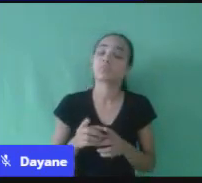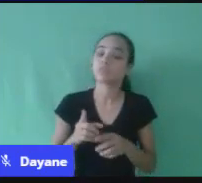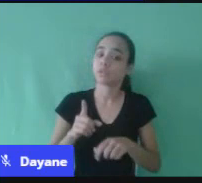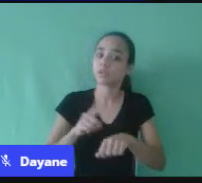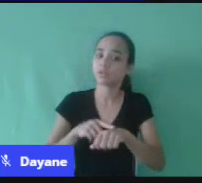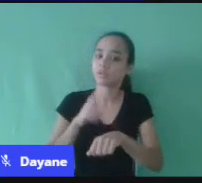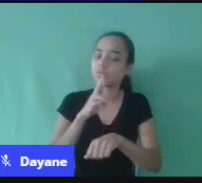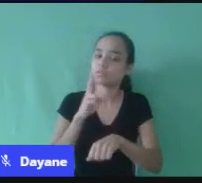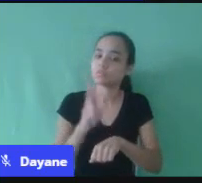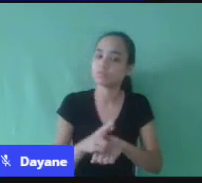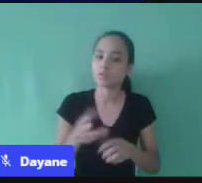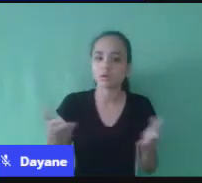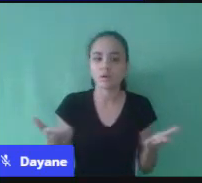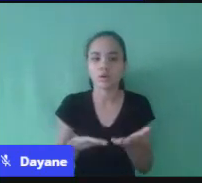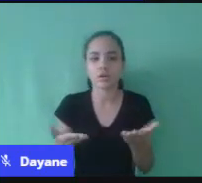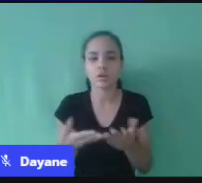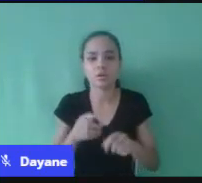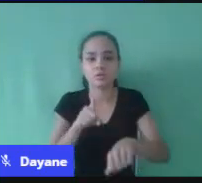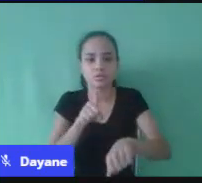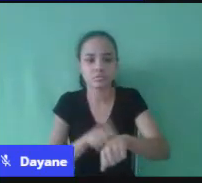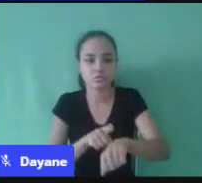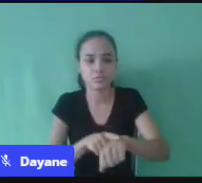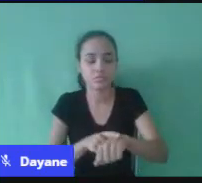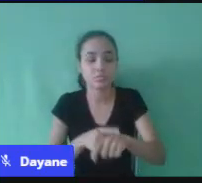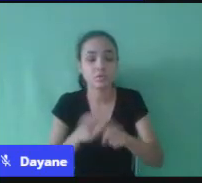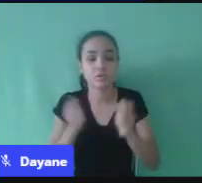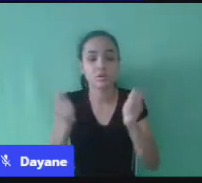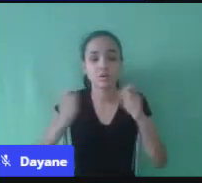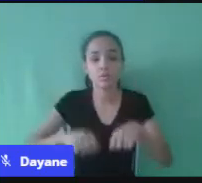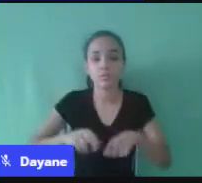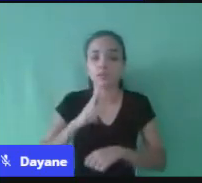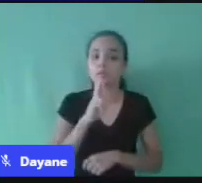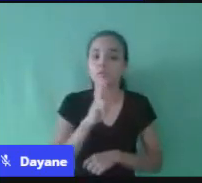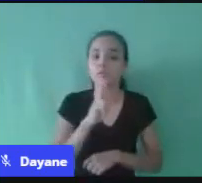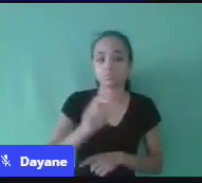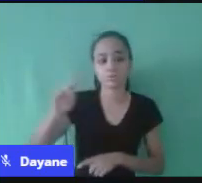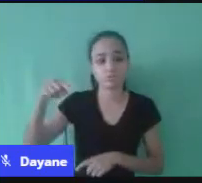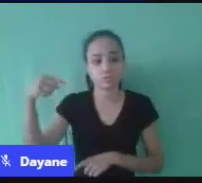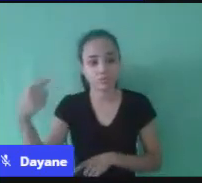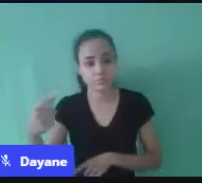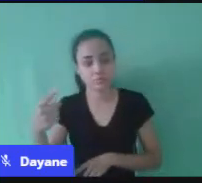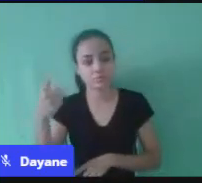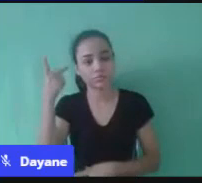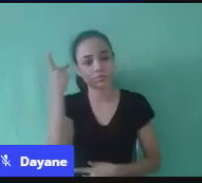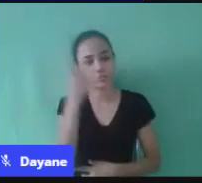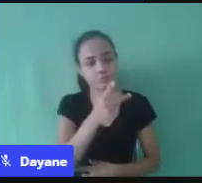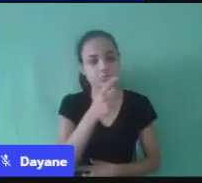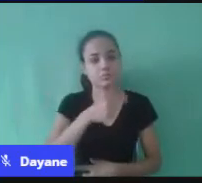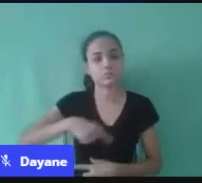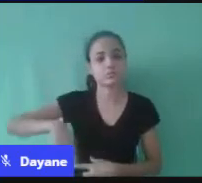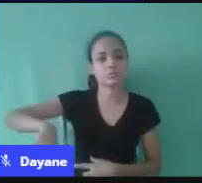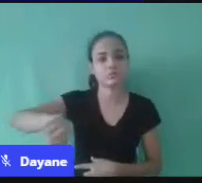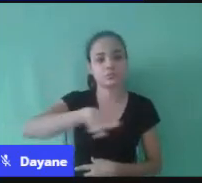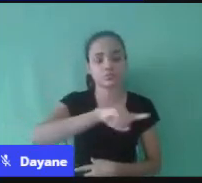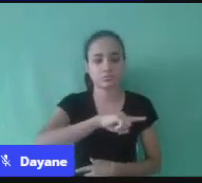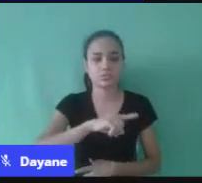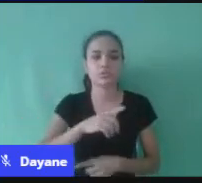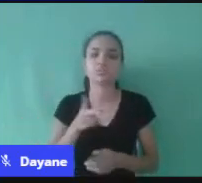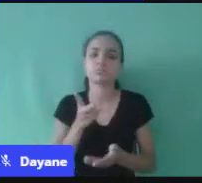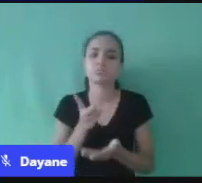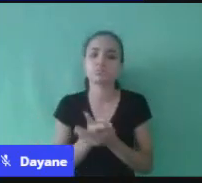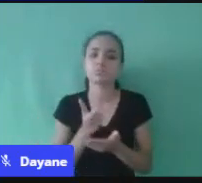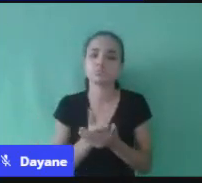gente pode responder depois para vocês. É sempre um prazer estar com vocês.